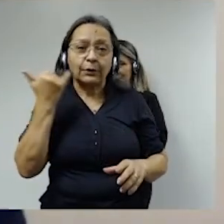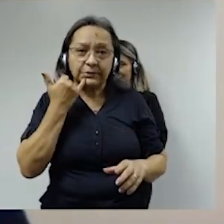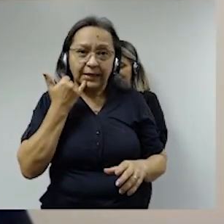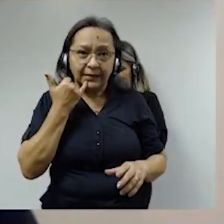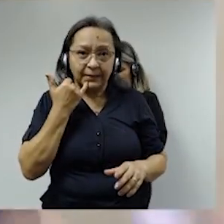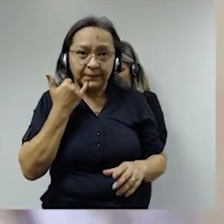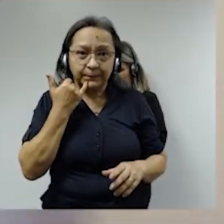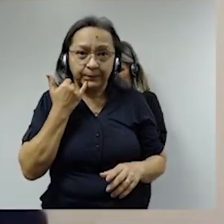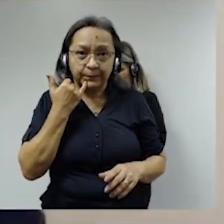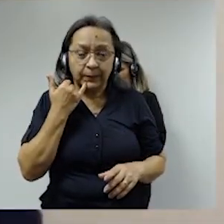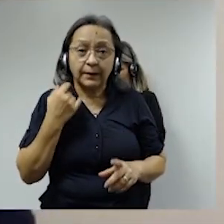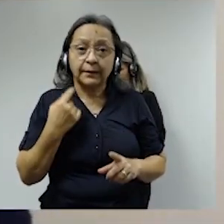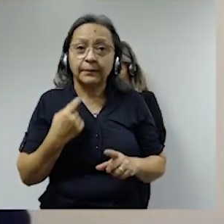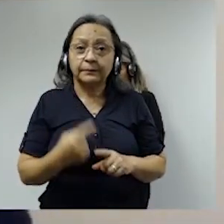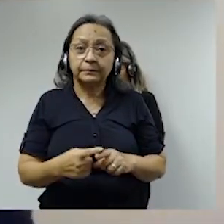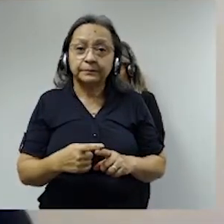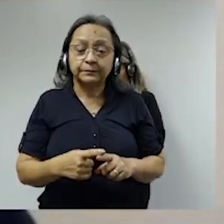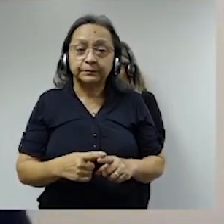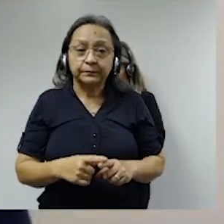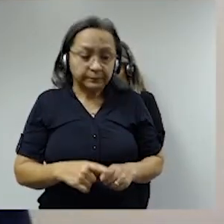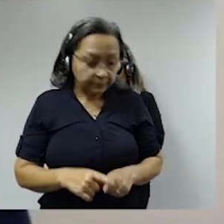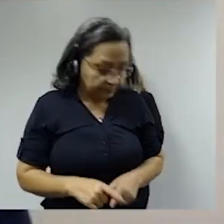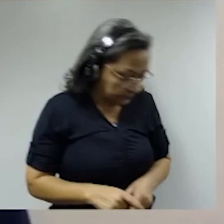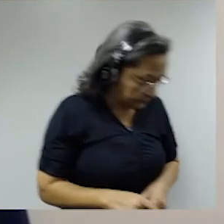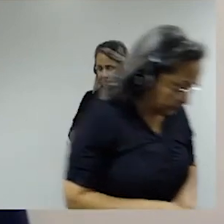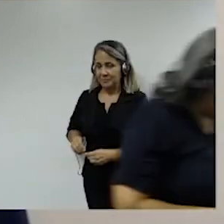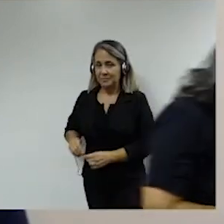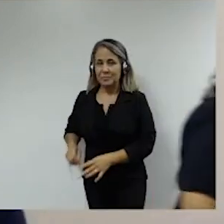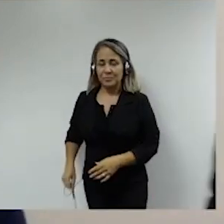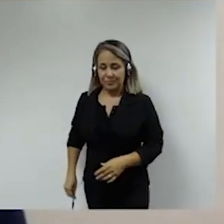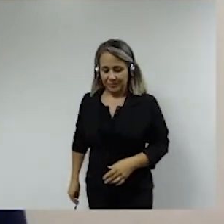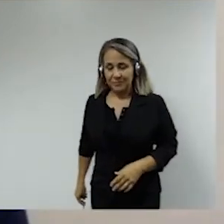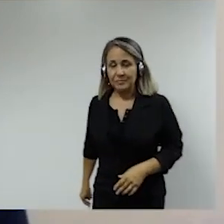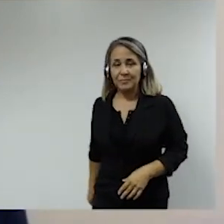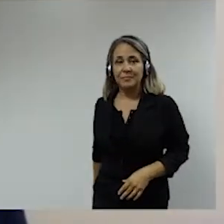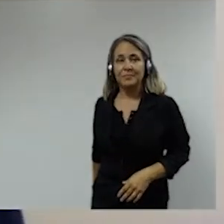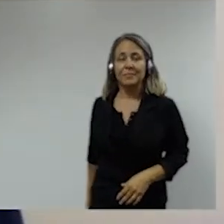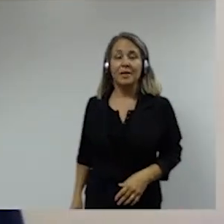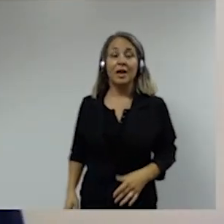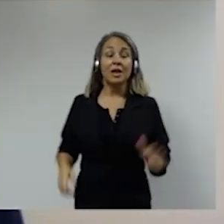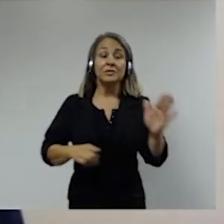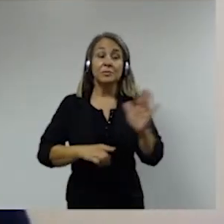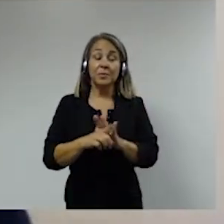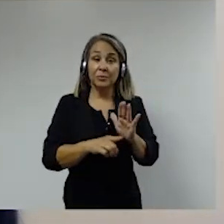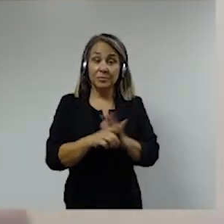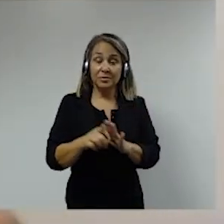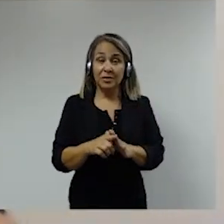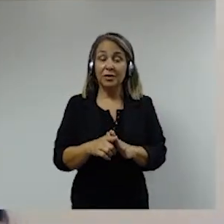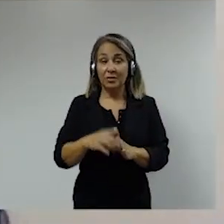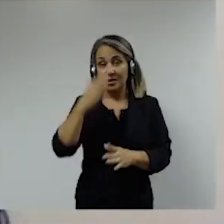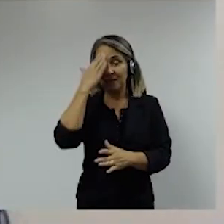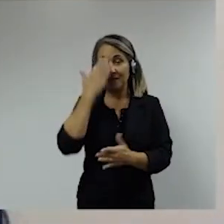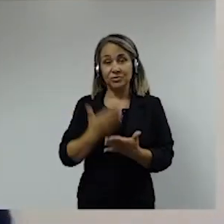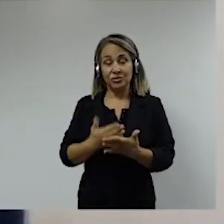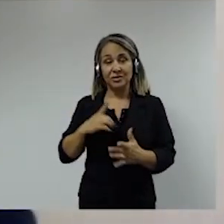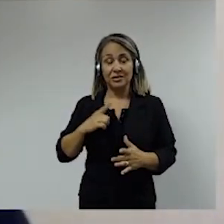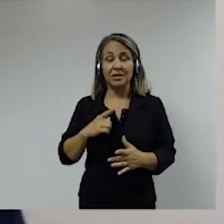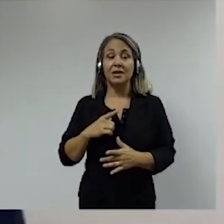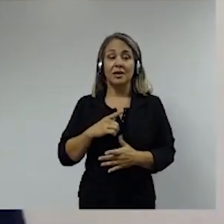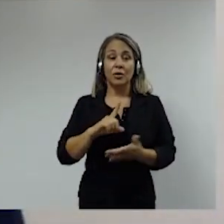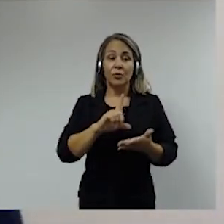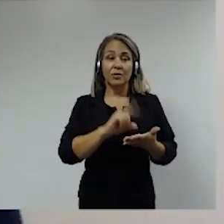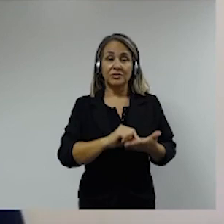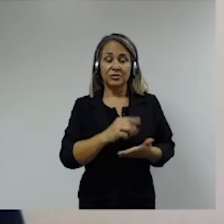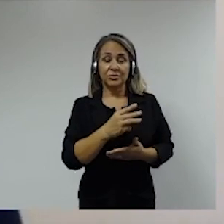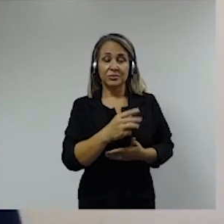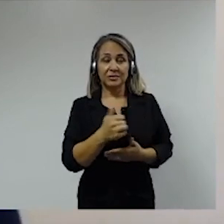Por quê? Porque o indicativo para a resposta desse seu questionamento, eu creio que veio com a redação do artigo 33 da